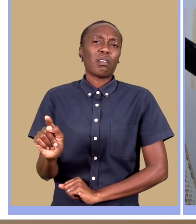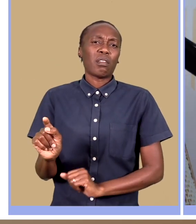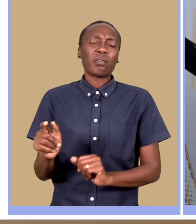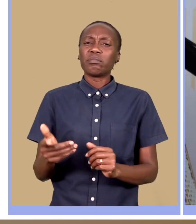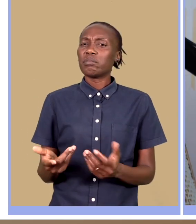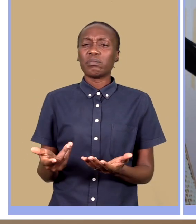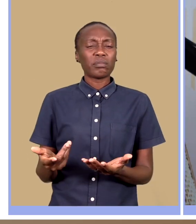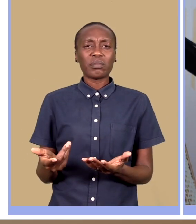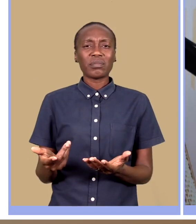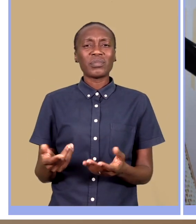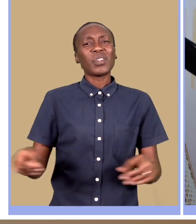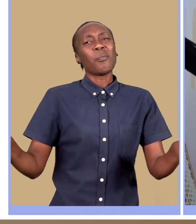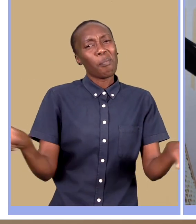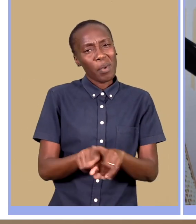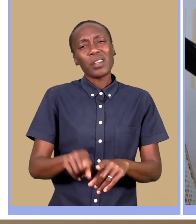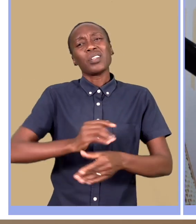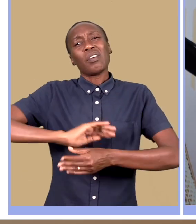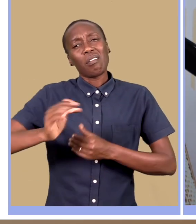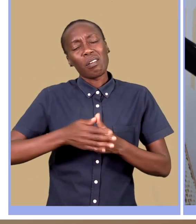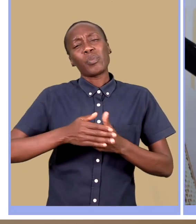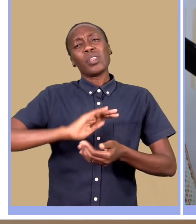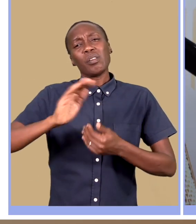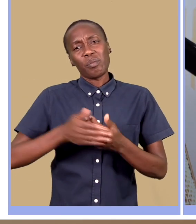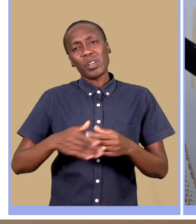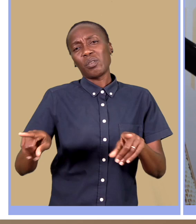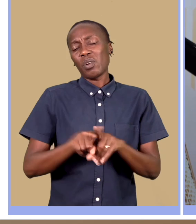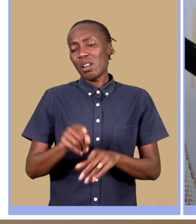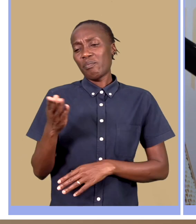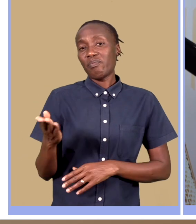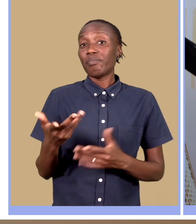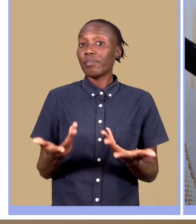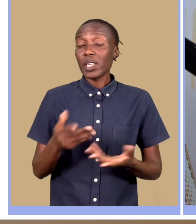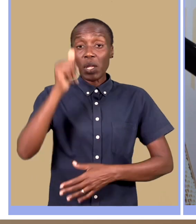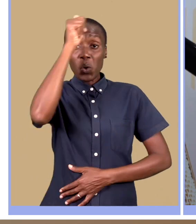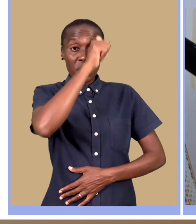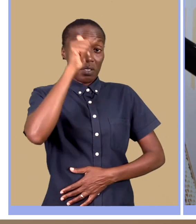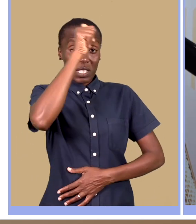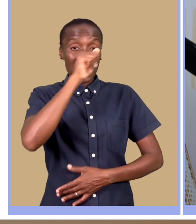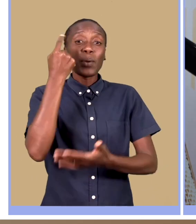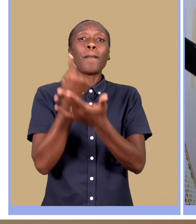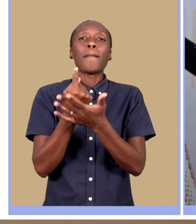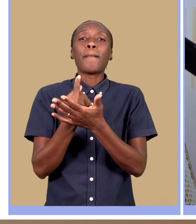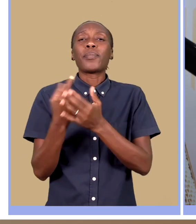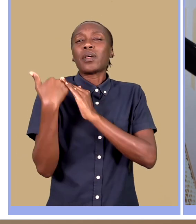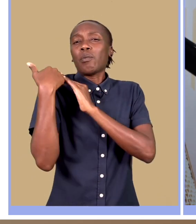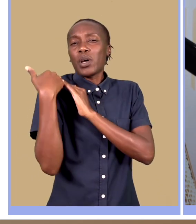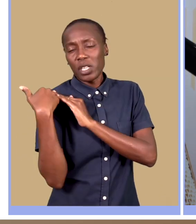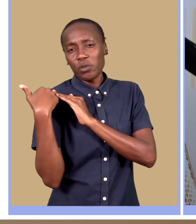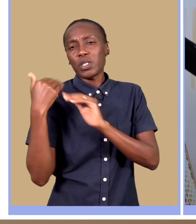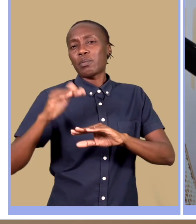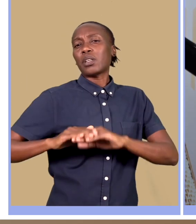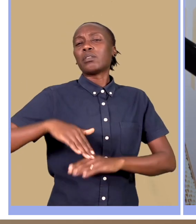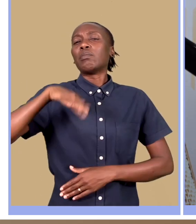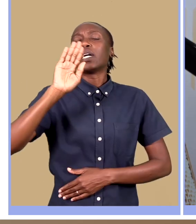cena, portanto, às mesmas questões. Bom, eu acho que ali a academia, de fato, poderia ter um papel muito